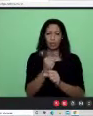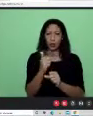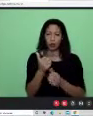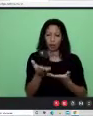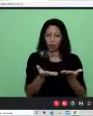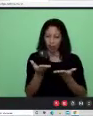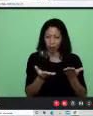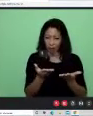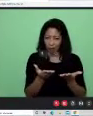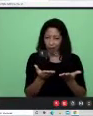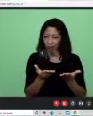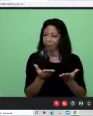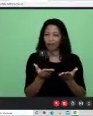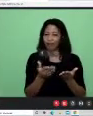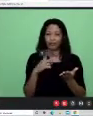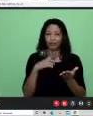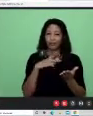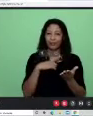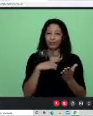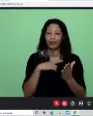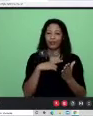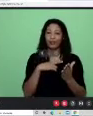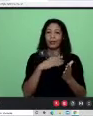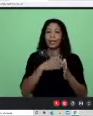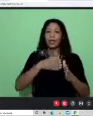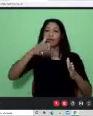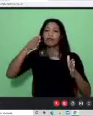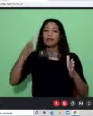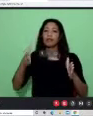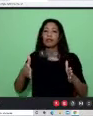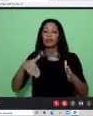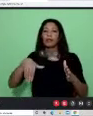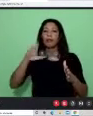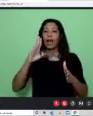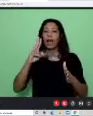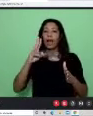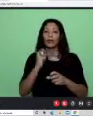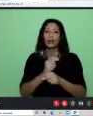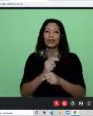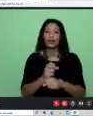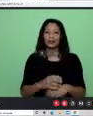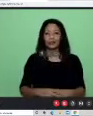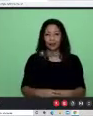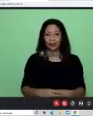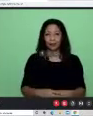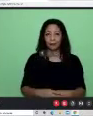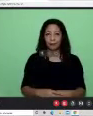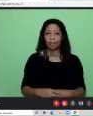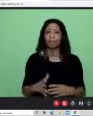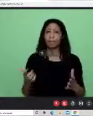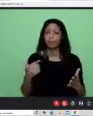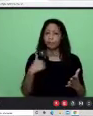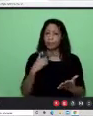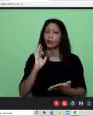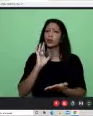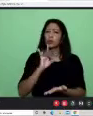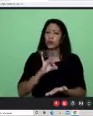digo que faz mais de 2 anos que não tem esse atendimento. E eu, sinceramente, eu gostaria de